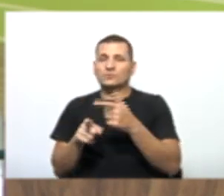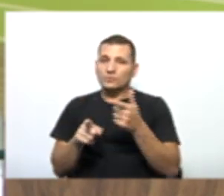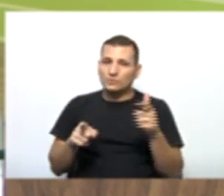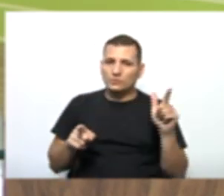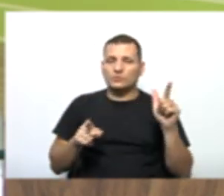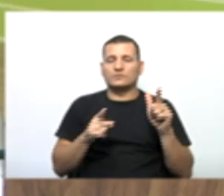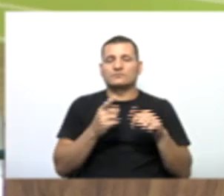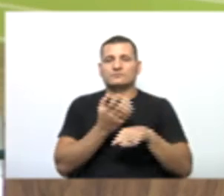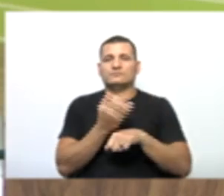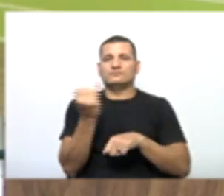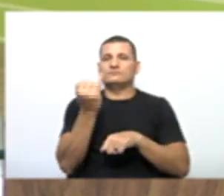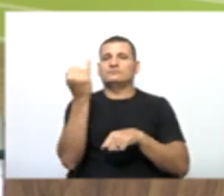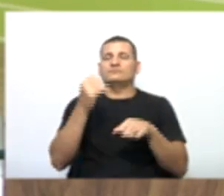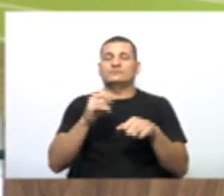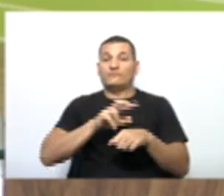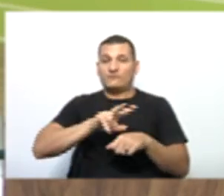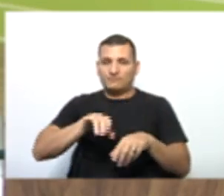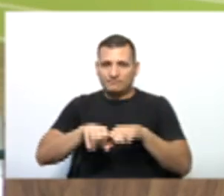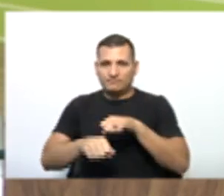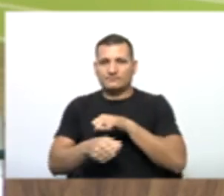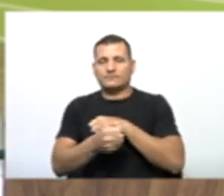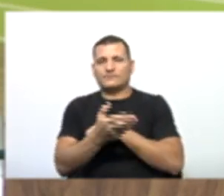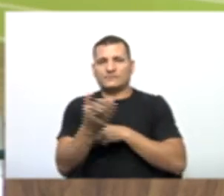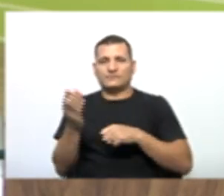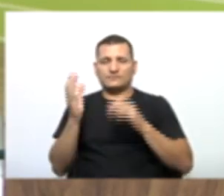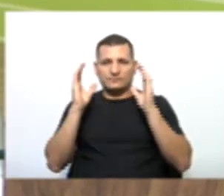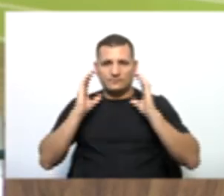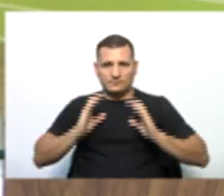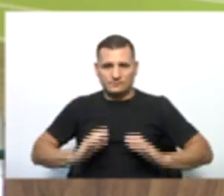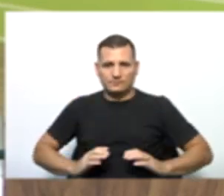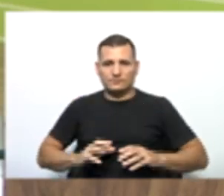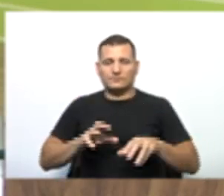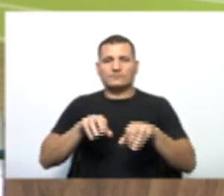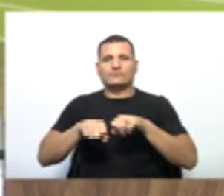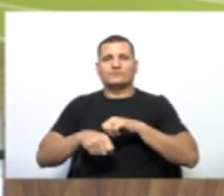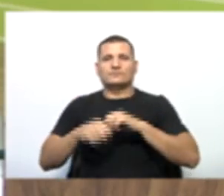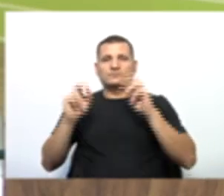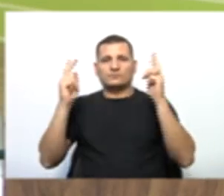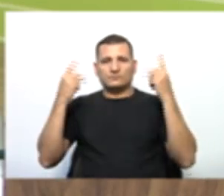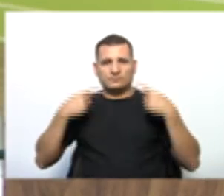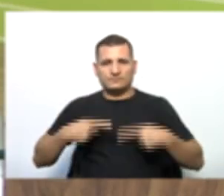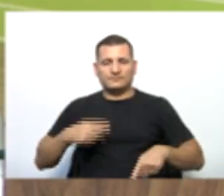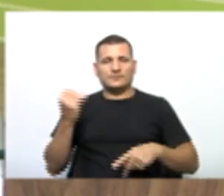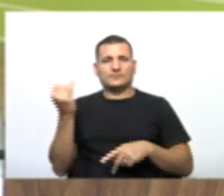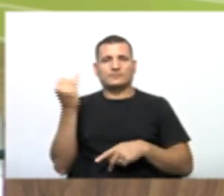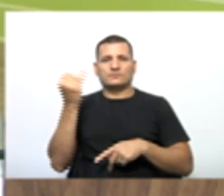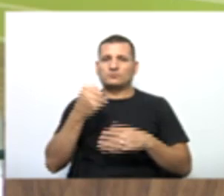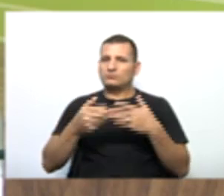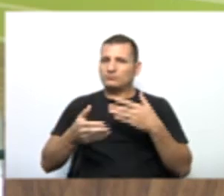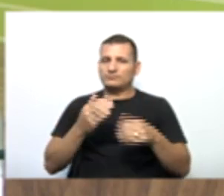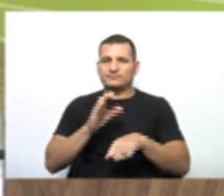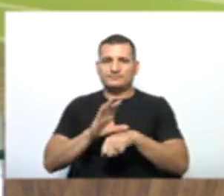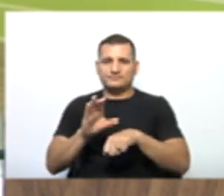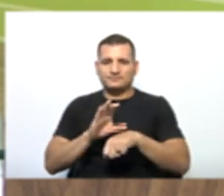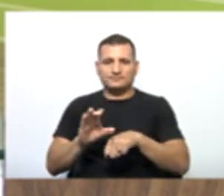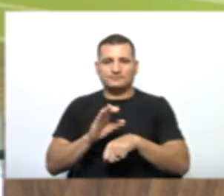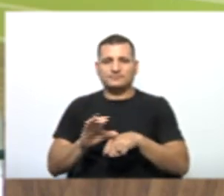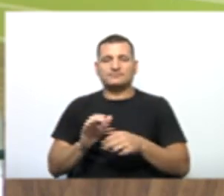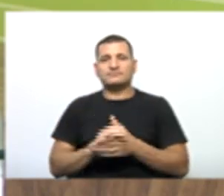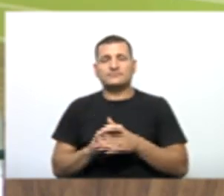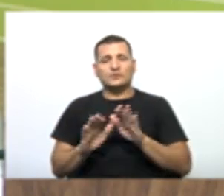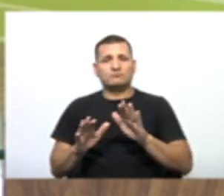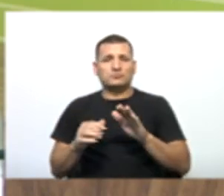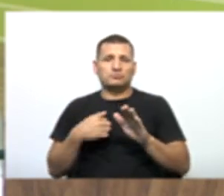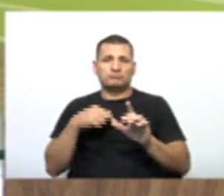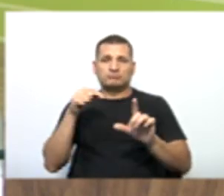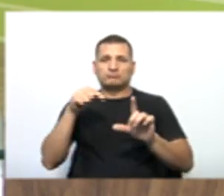Que vai constituir a formação de vocês, a formação cidadã, a formação humanística, né? Importante para qualquer curso. E a qualquer momento a gente está